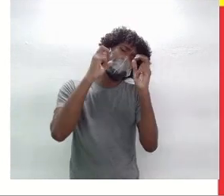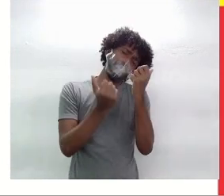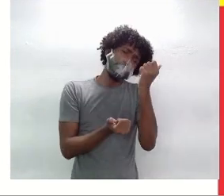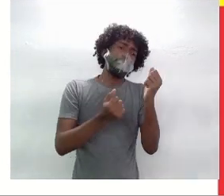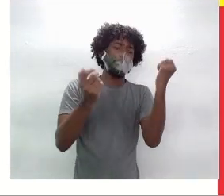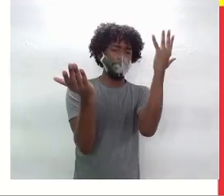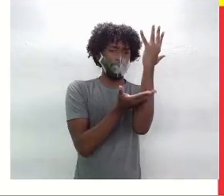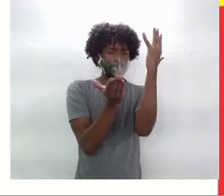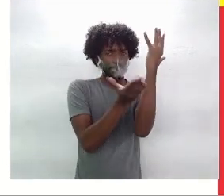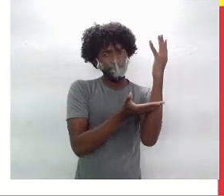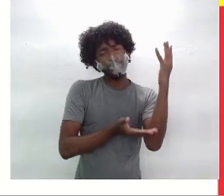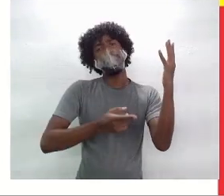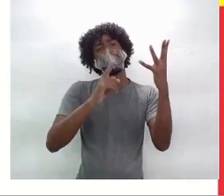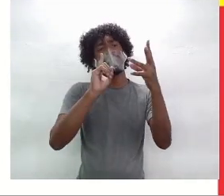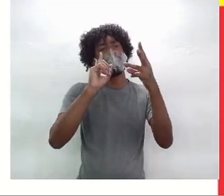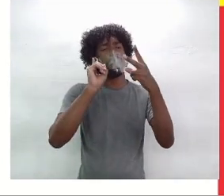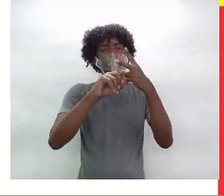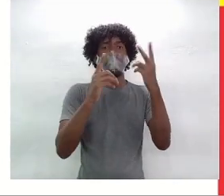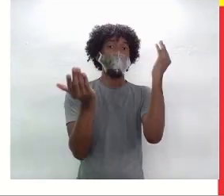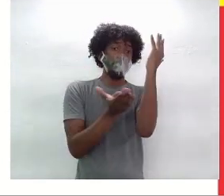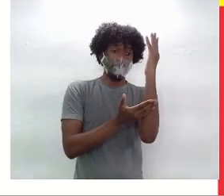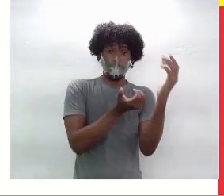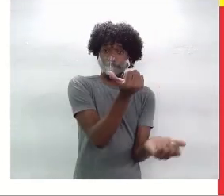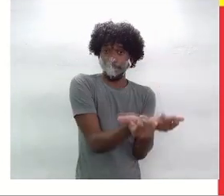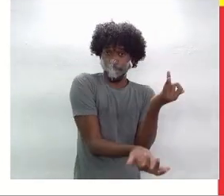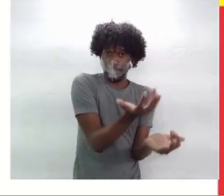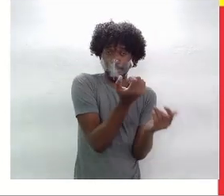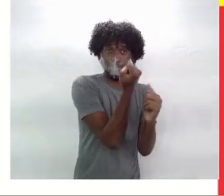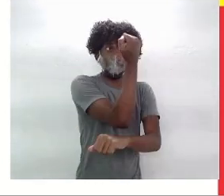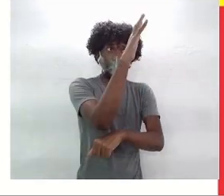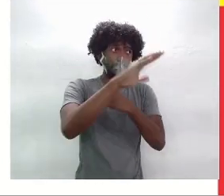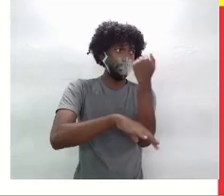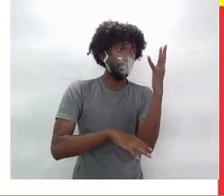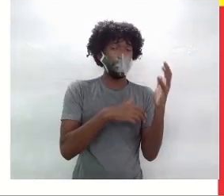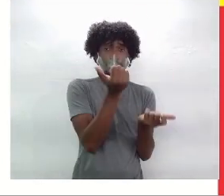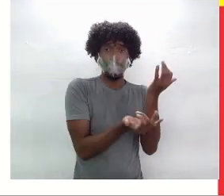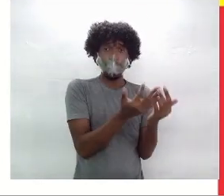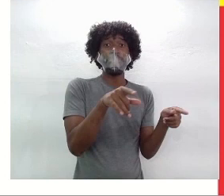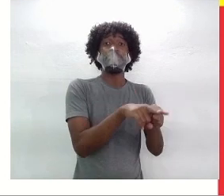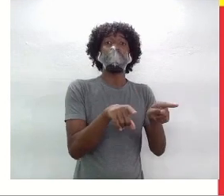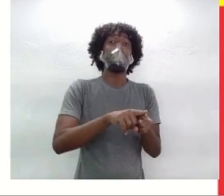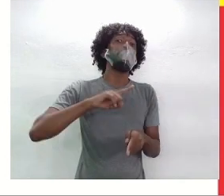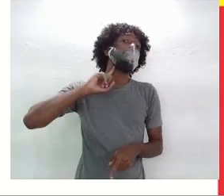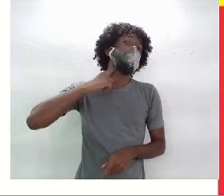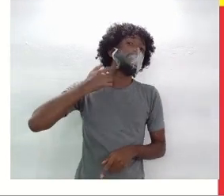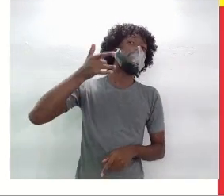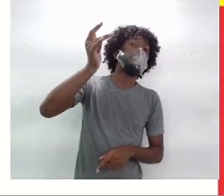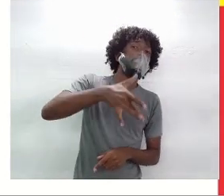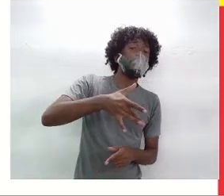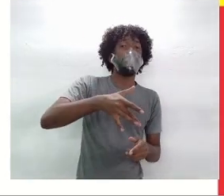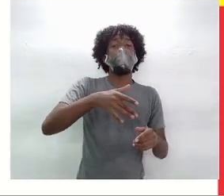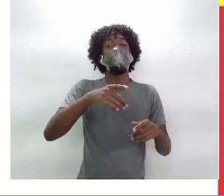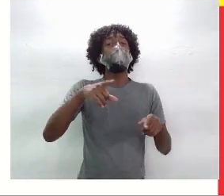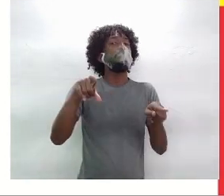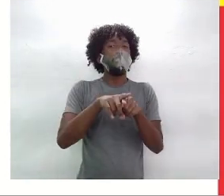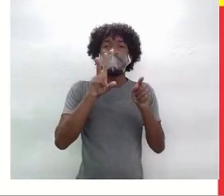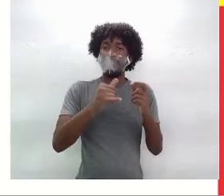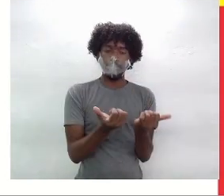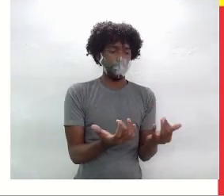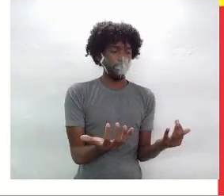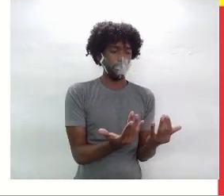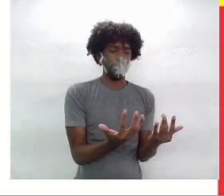o desmatamento, a decomposição do lixo. Tudo isso aumenta o efeito